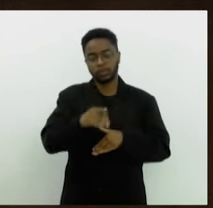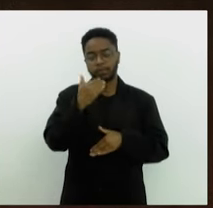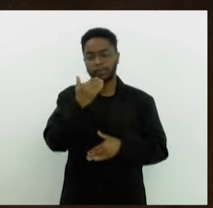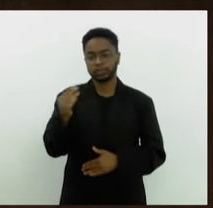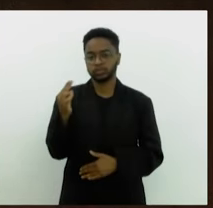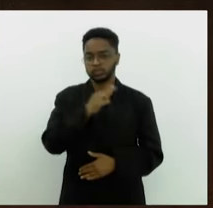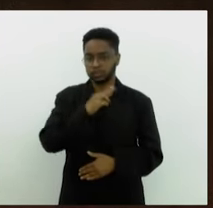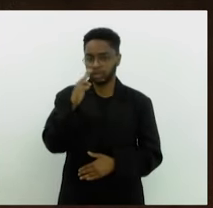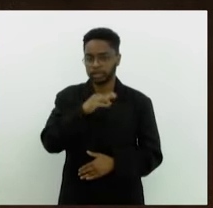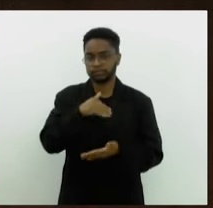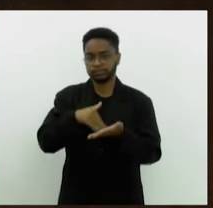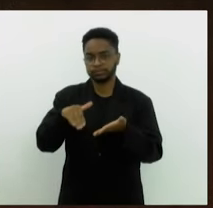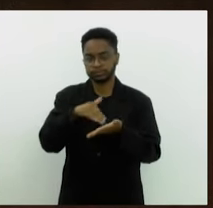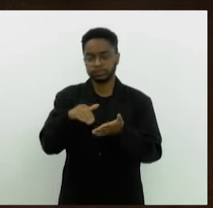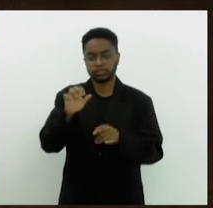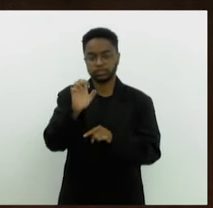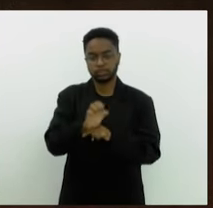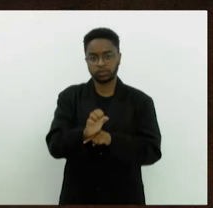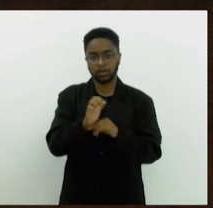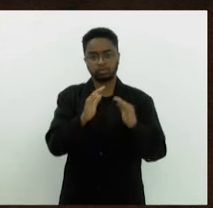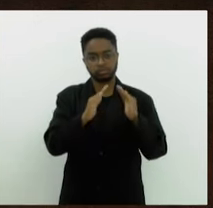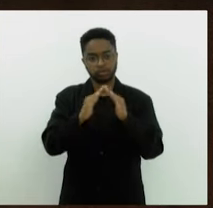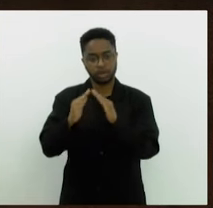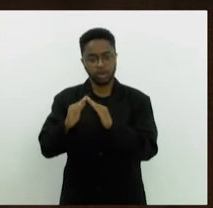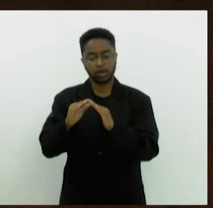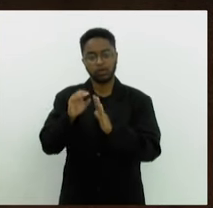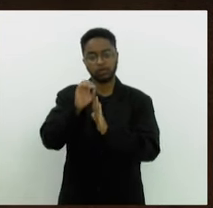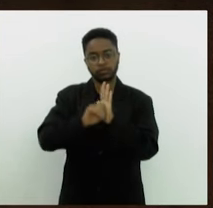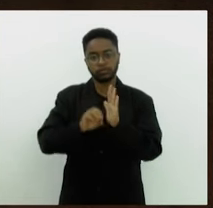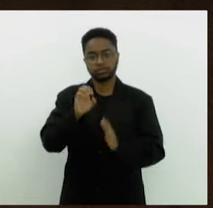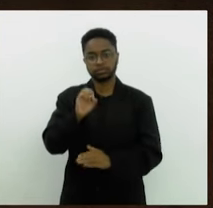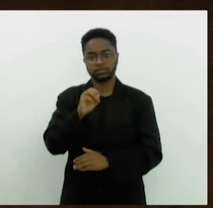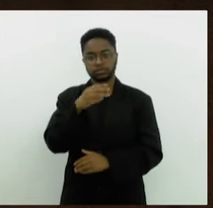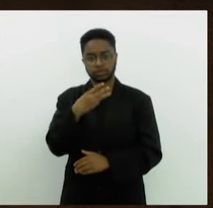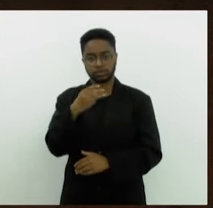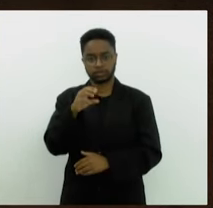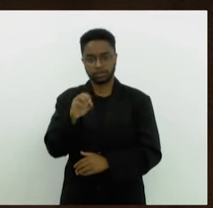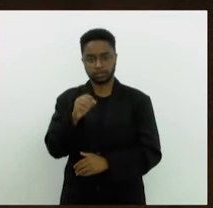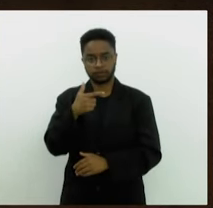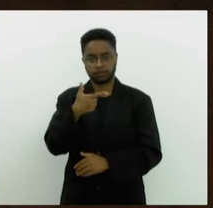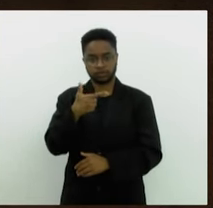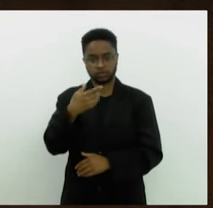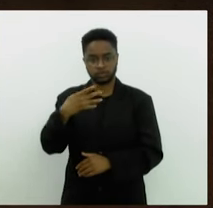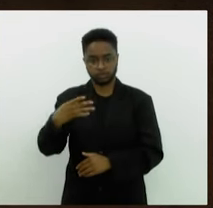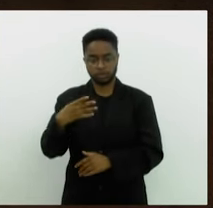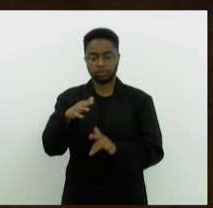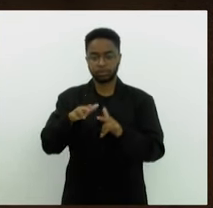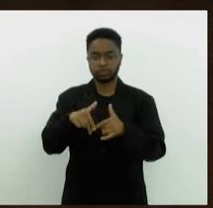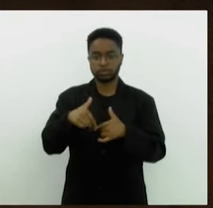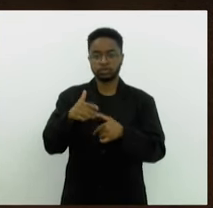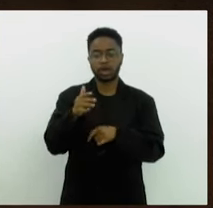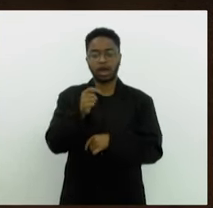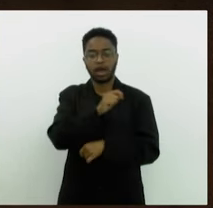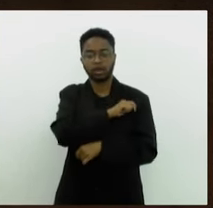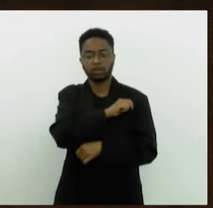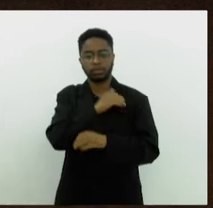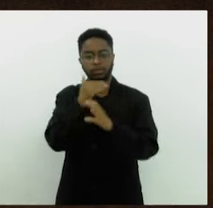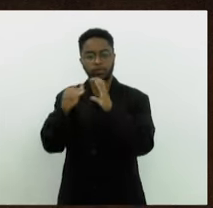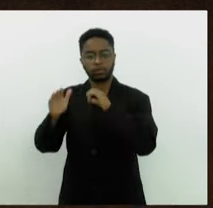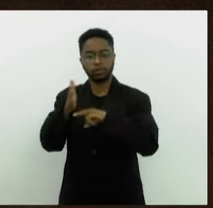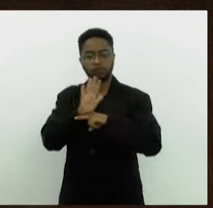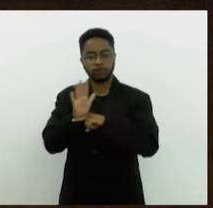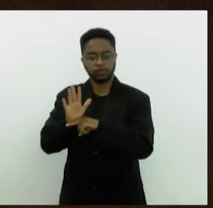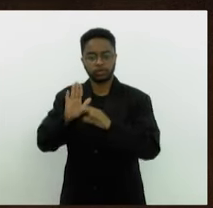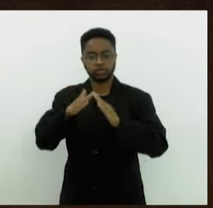urgência à Secretaria Estadual de Habitação, ofício 03024, pelo vídeo encaminhado por esses alunos do Colégio